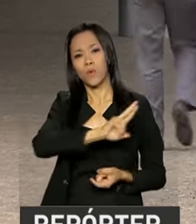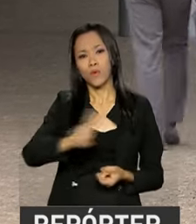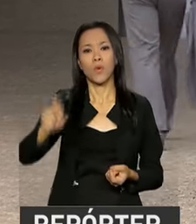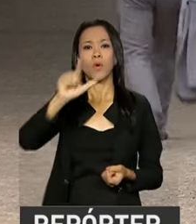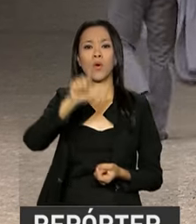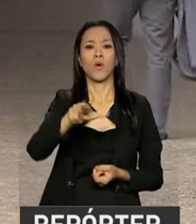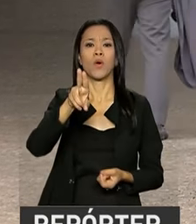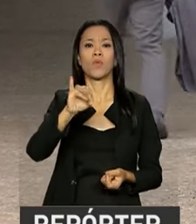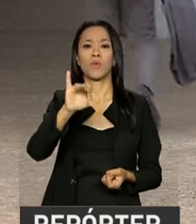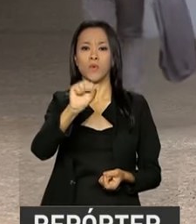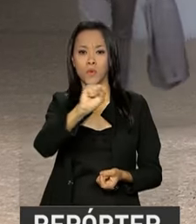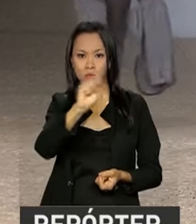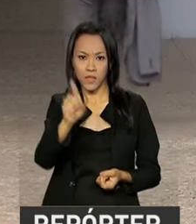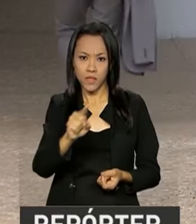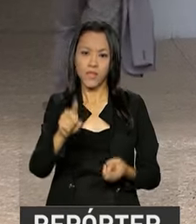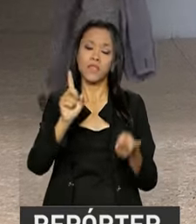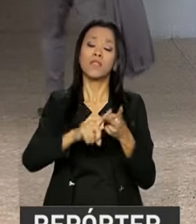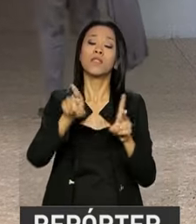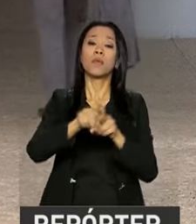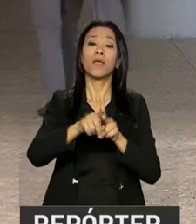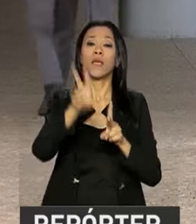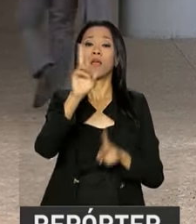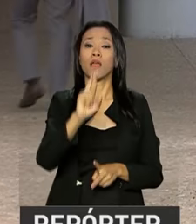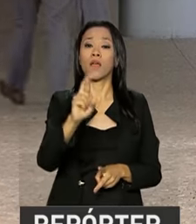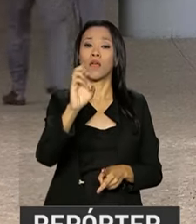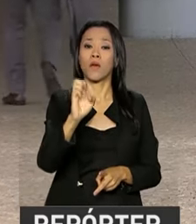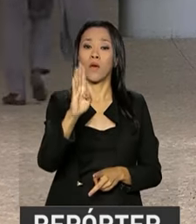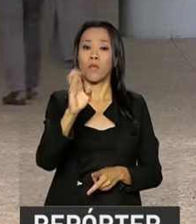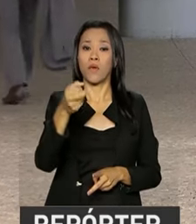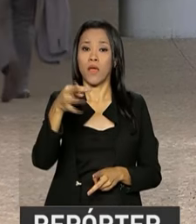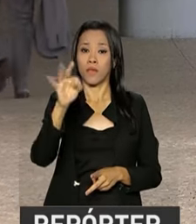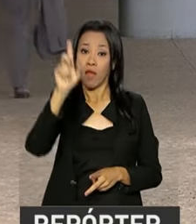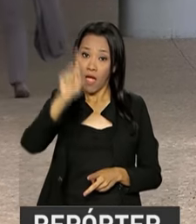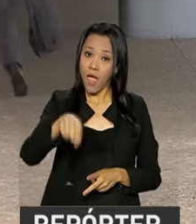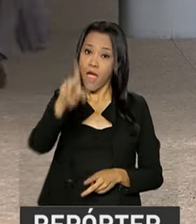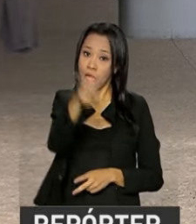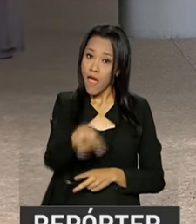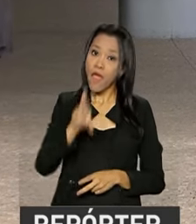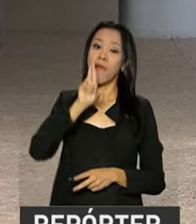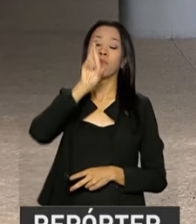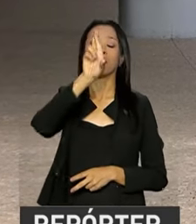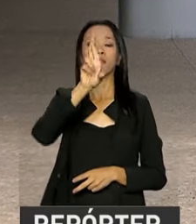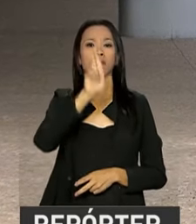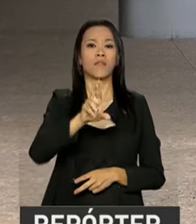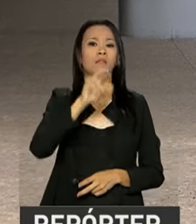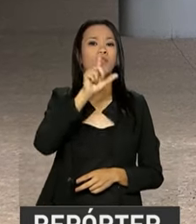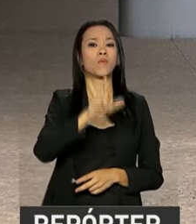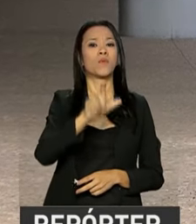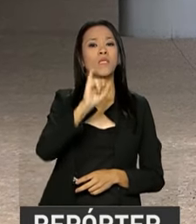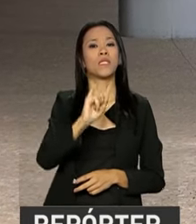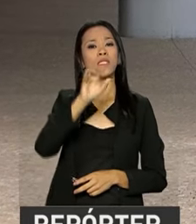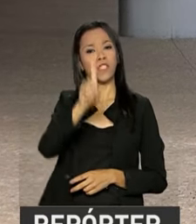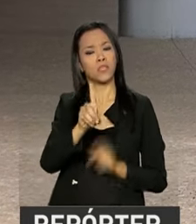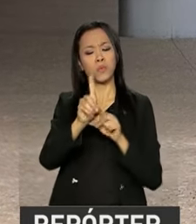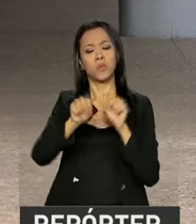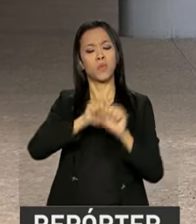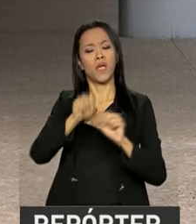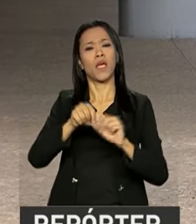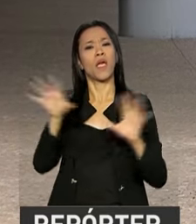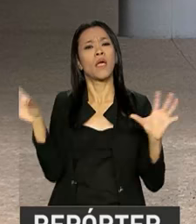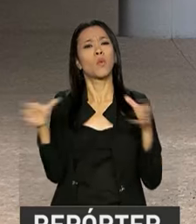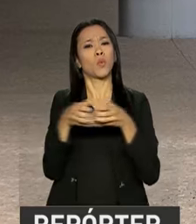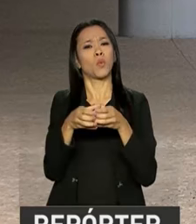Furlan e o Roberto Janete que são representantes do Lead uma organização que reúne empresários brasileiros e